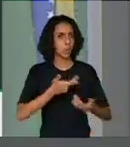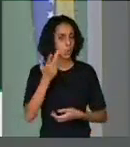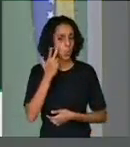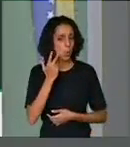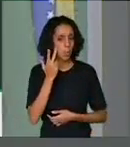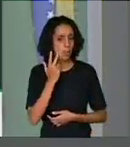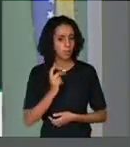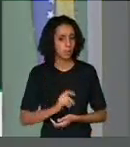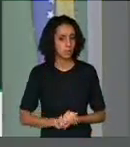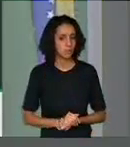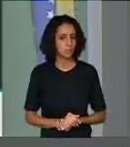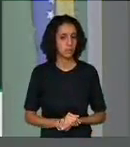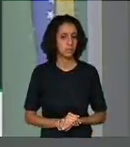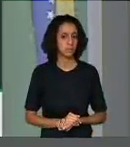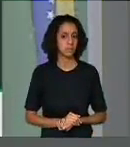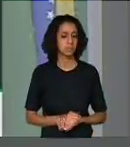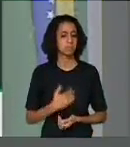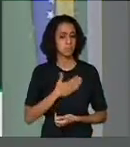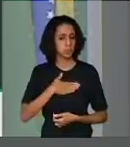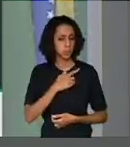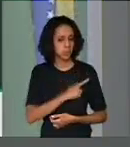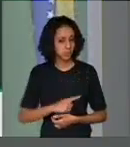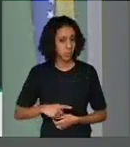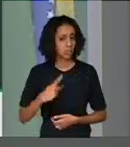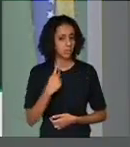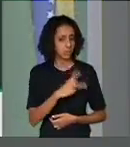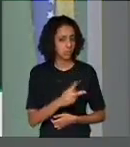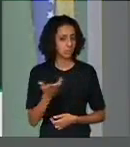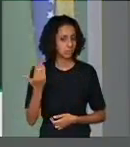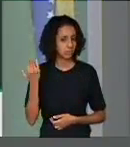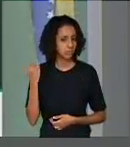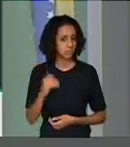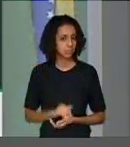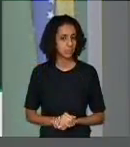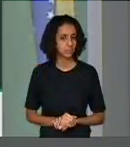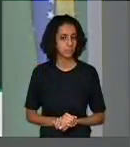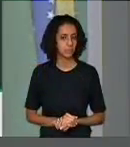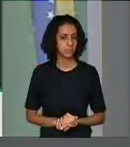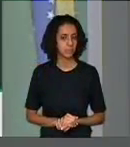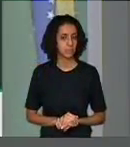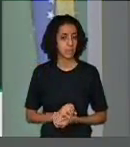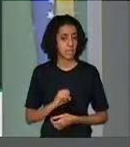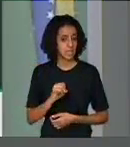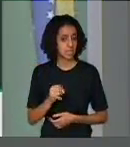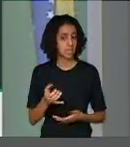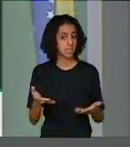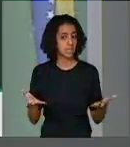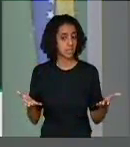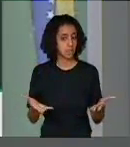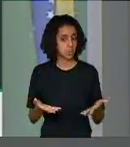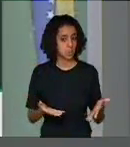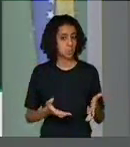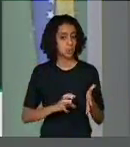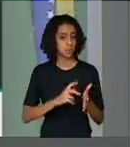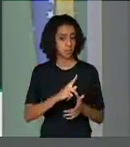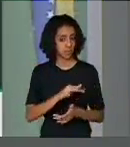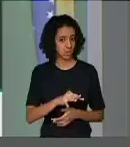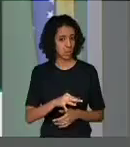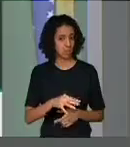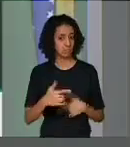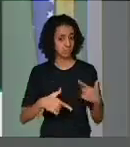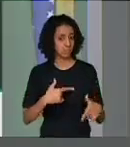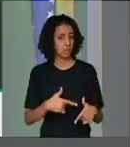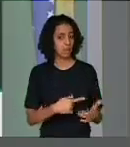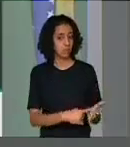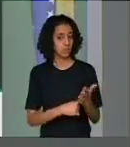minhas emendas liberadas do seu governo. Eu tenho a impressão, se não fosse 7 ciúmes do PT do Piauí, eu teria me ajudado muito mais. Eu